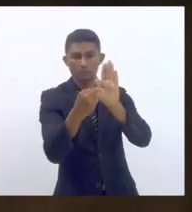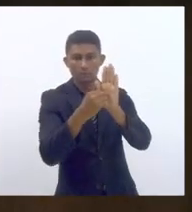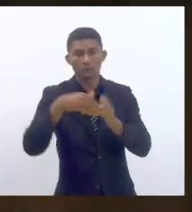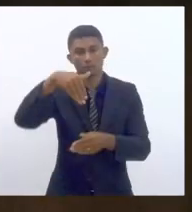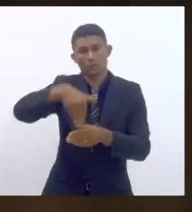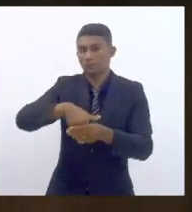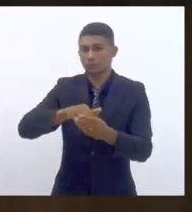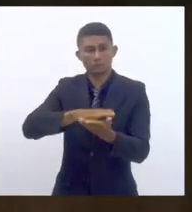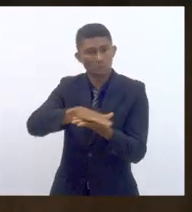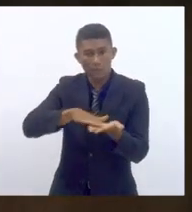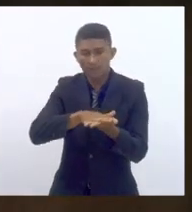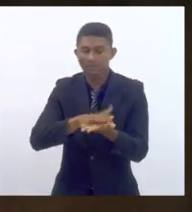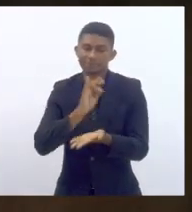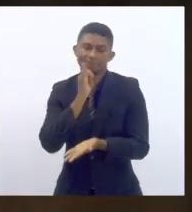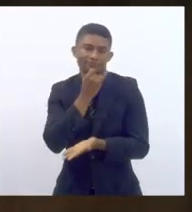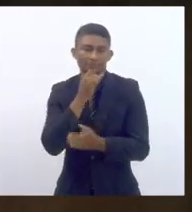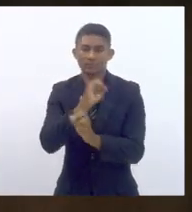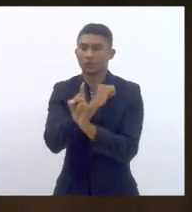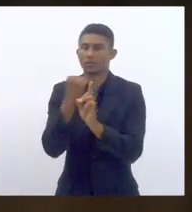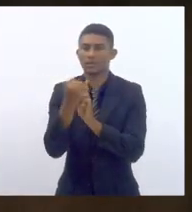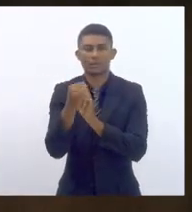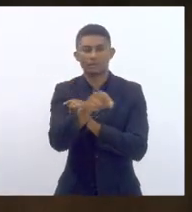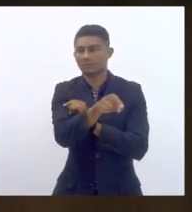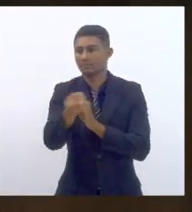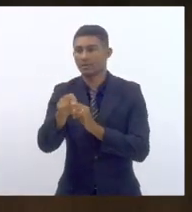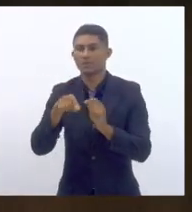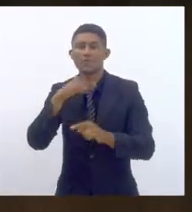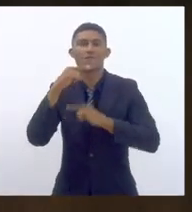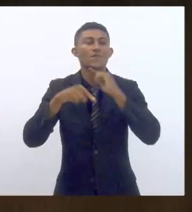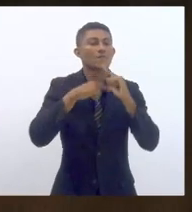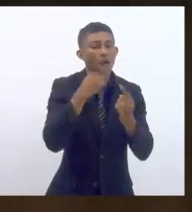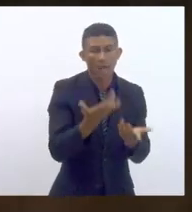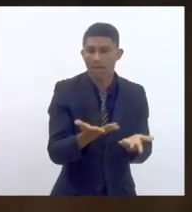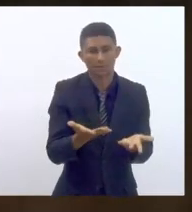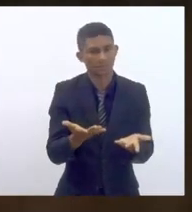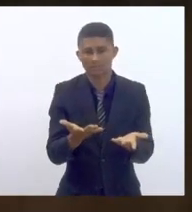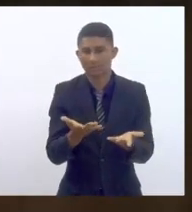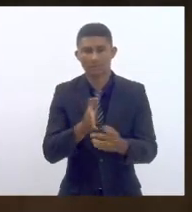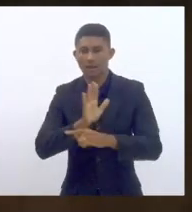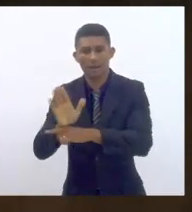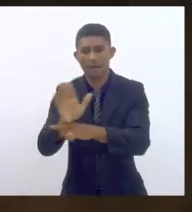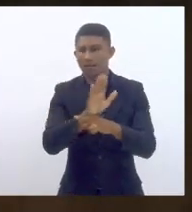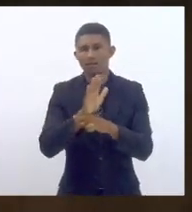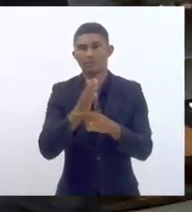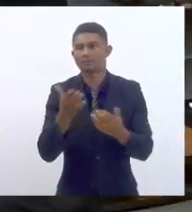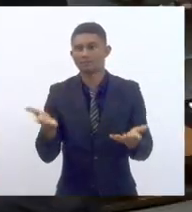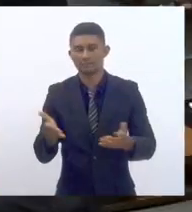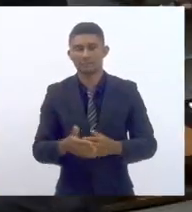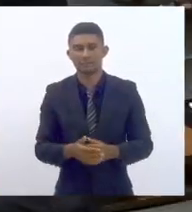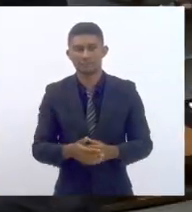amanhã, infelizmente a sociedade não vai obter a adequada resposta desse parlamento, independente de qual seja.